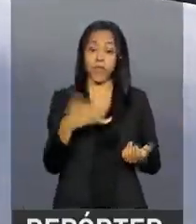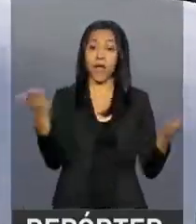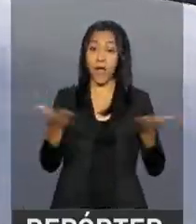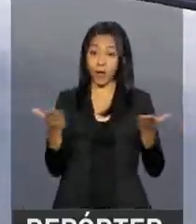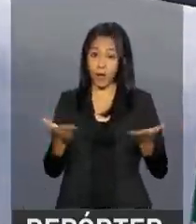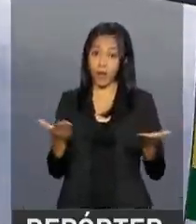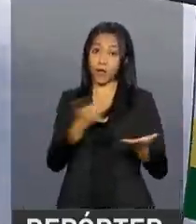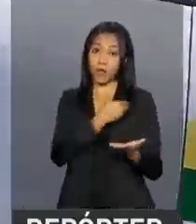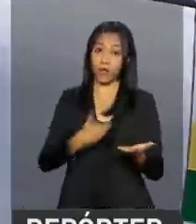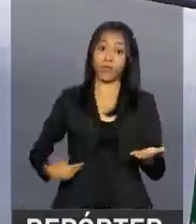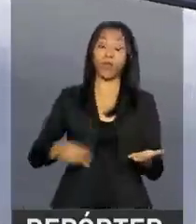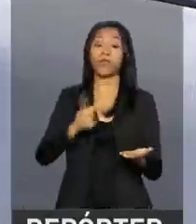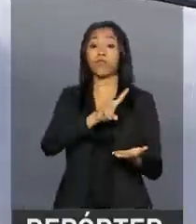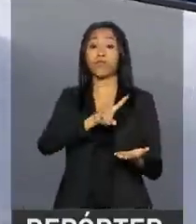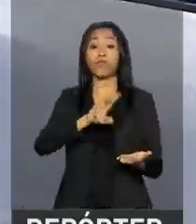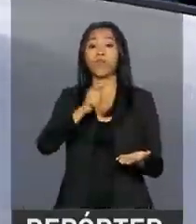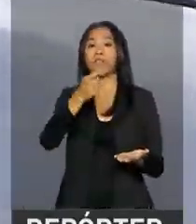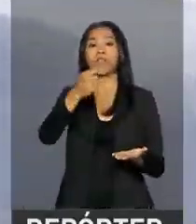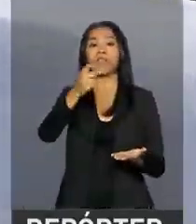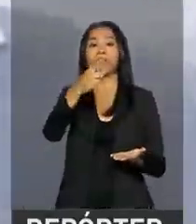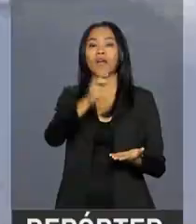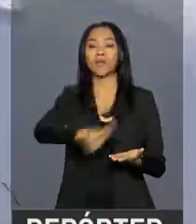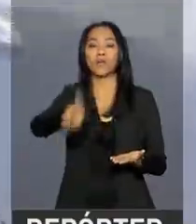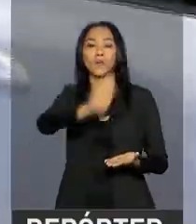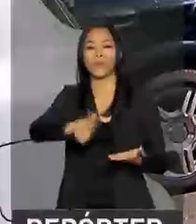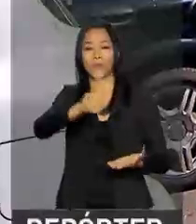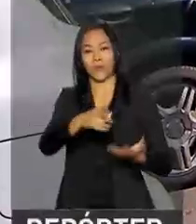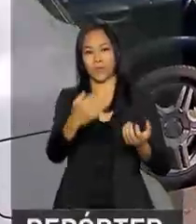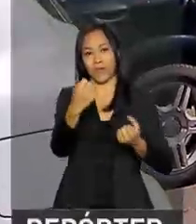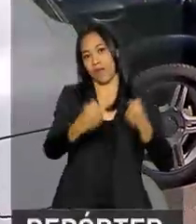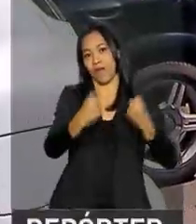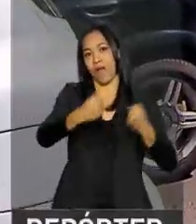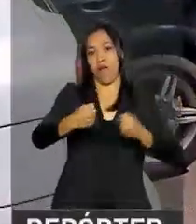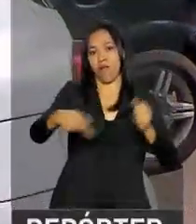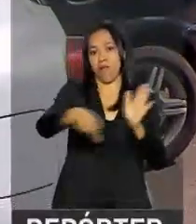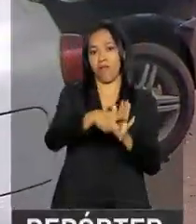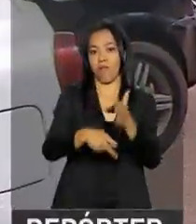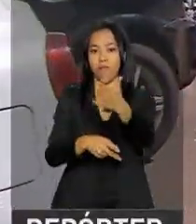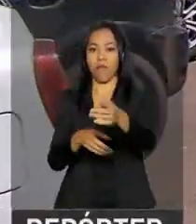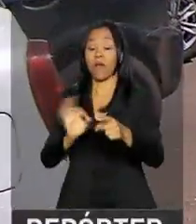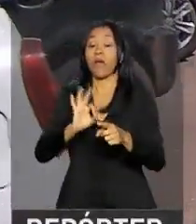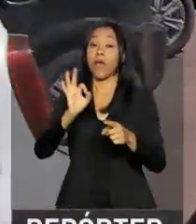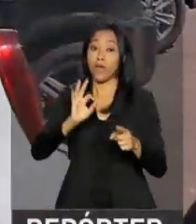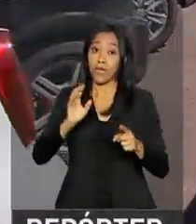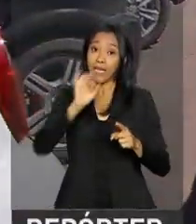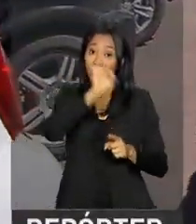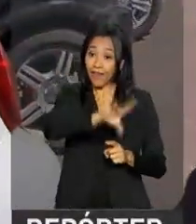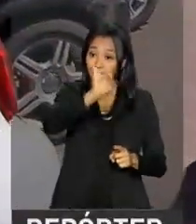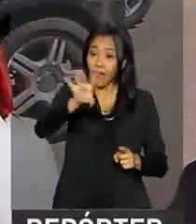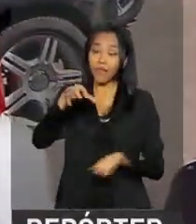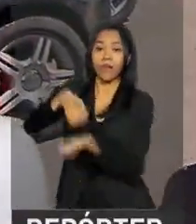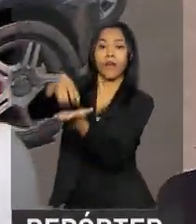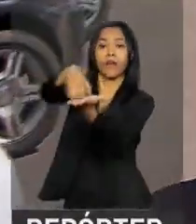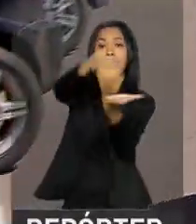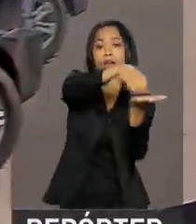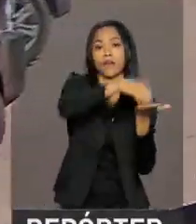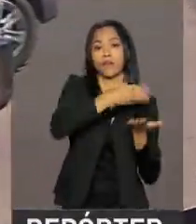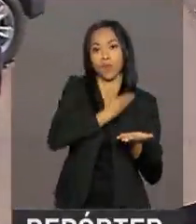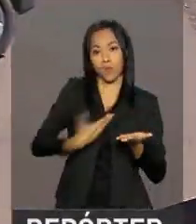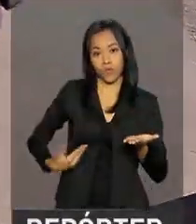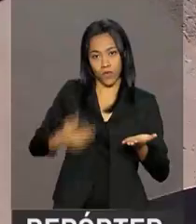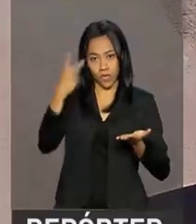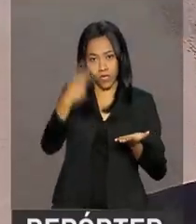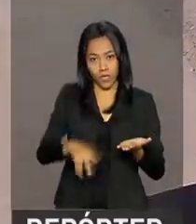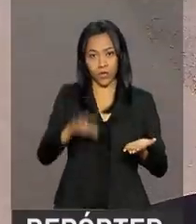o governo vai deixar de usar sua própria frota gradualmente. A previsão é que todos os órgãos da administração no Distrito